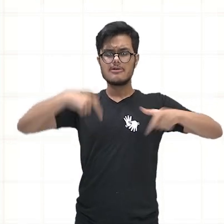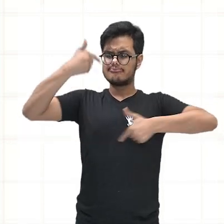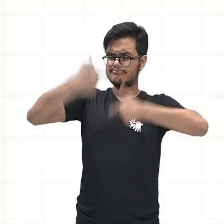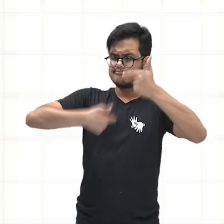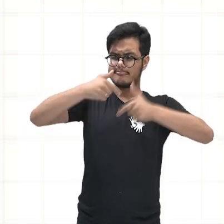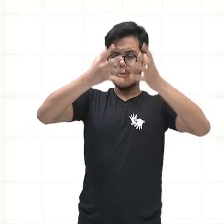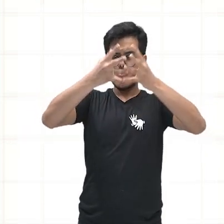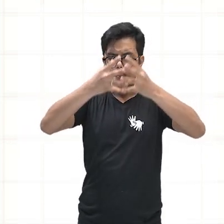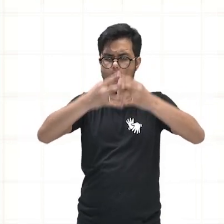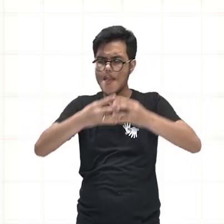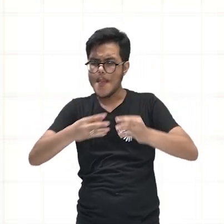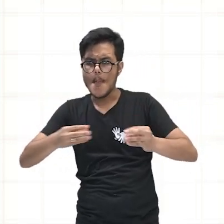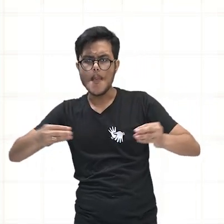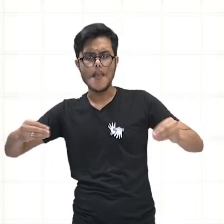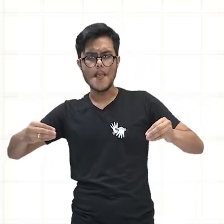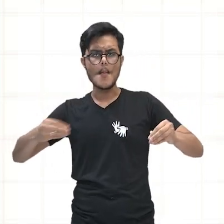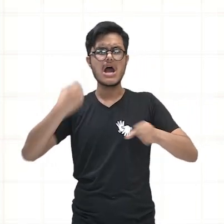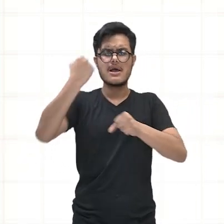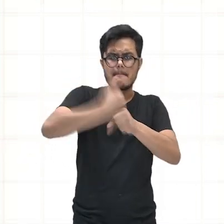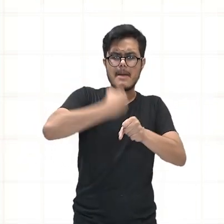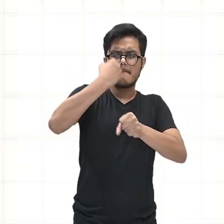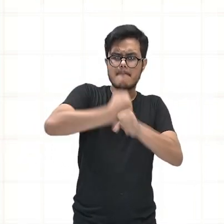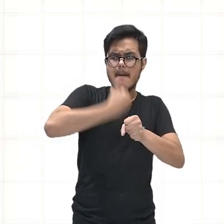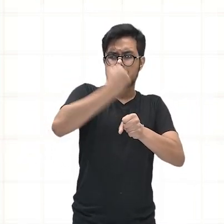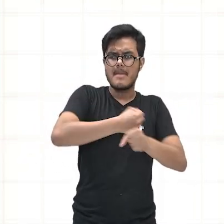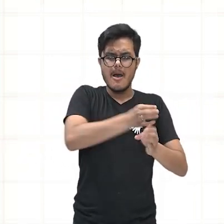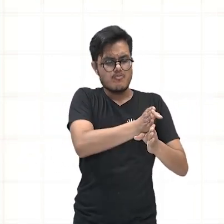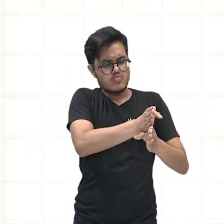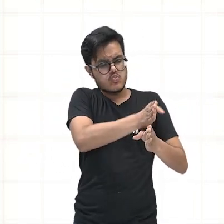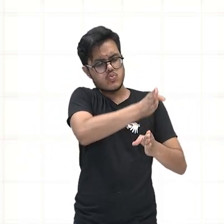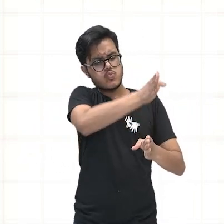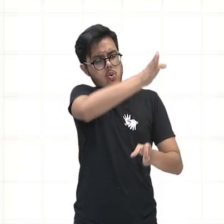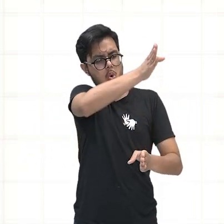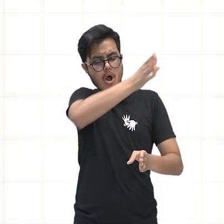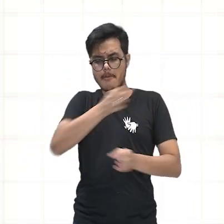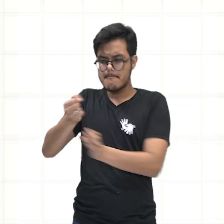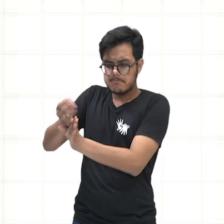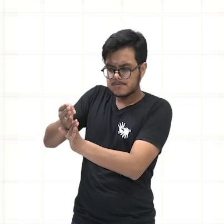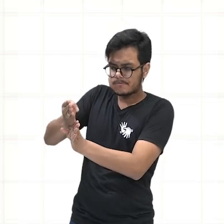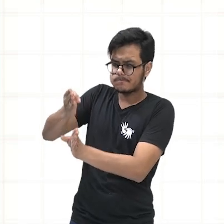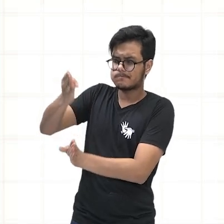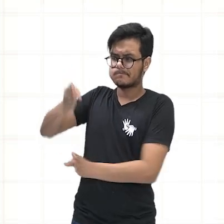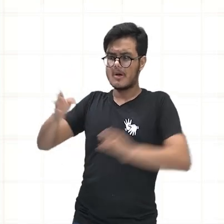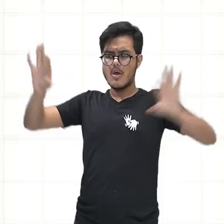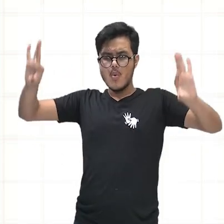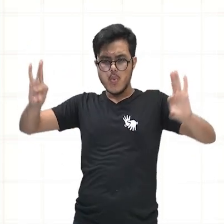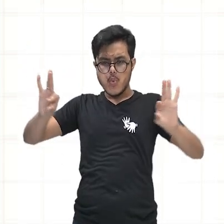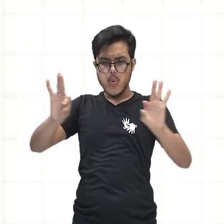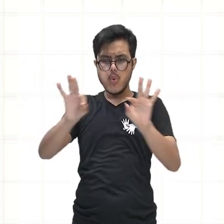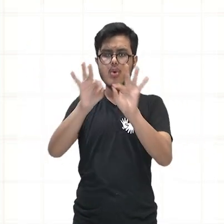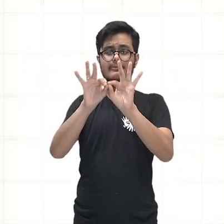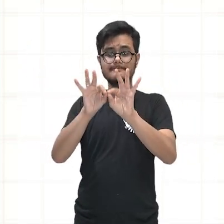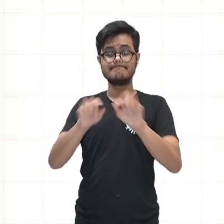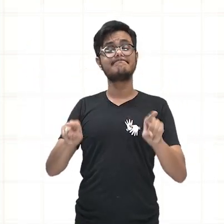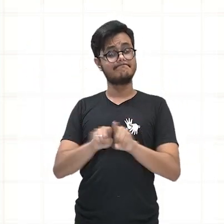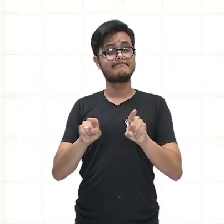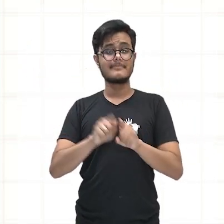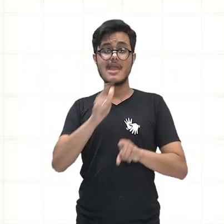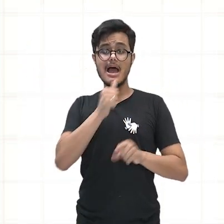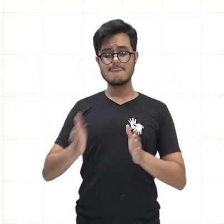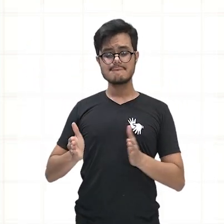esgoto muralhas elevadas e até uma ponte sobre o Rio tibre essas iniciativas